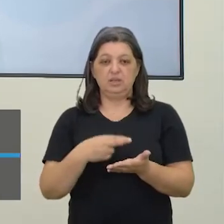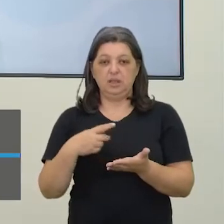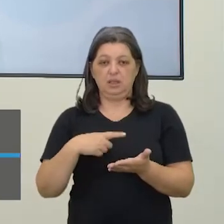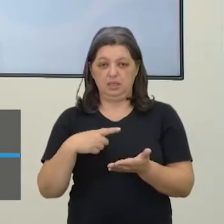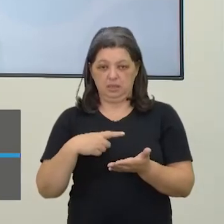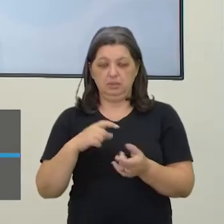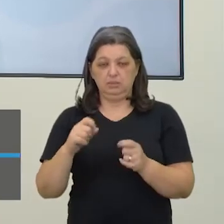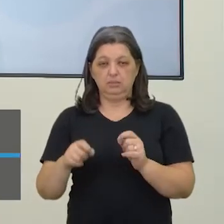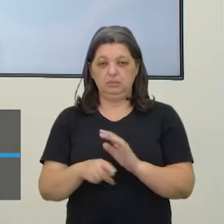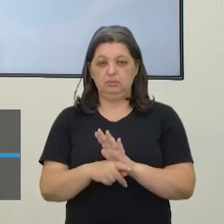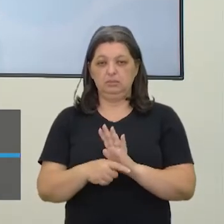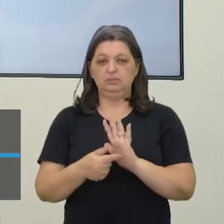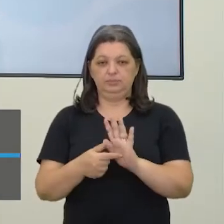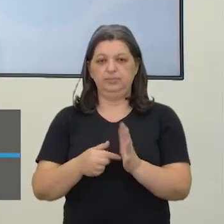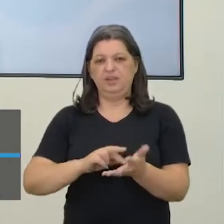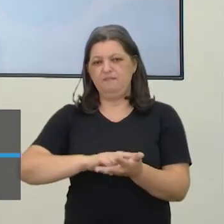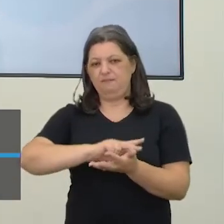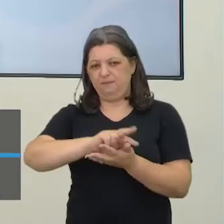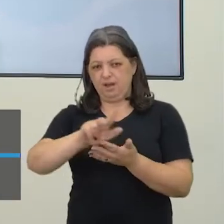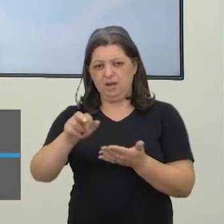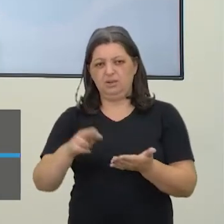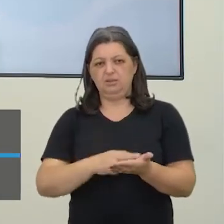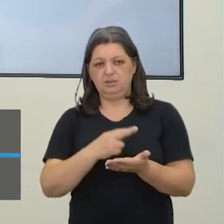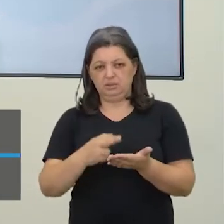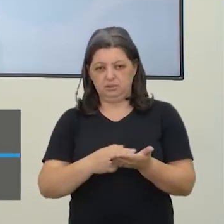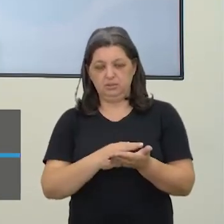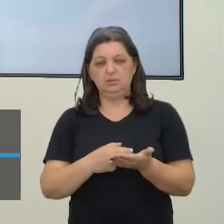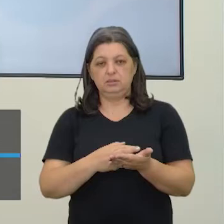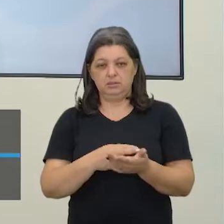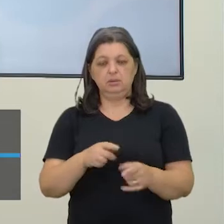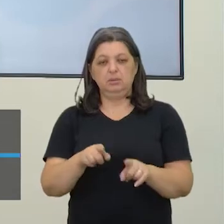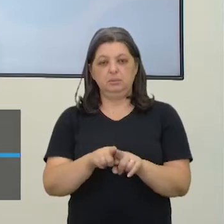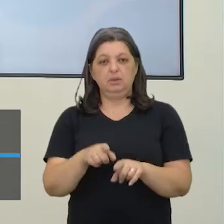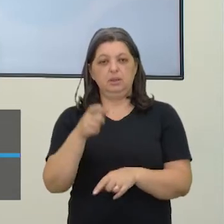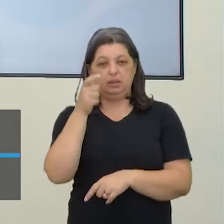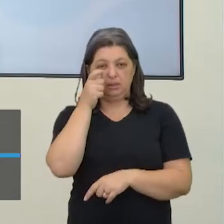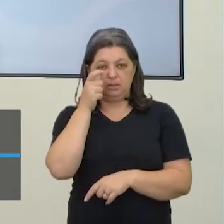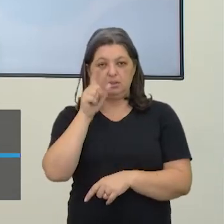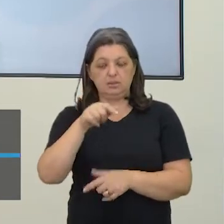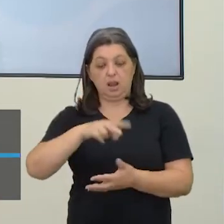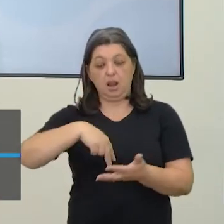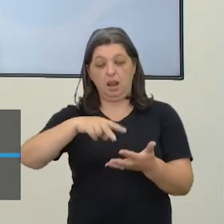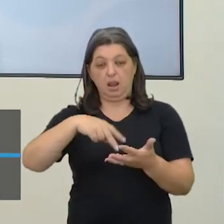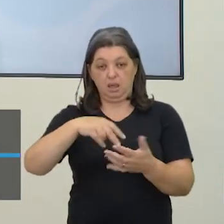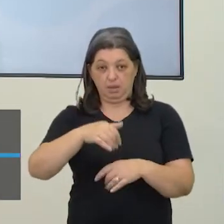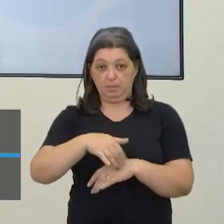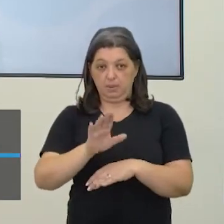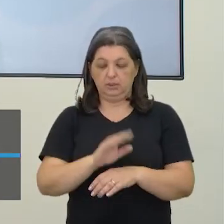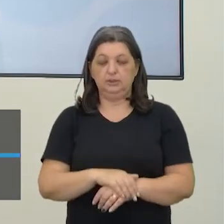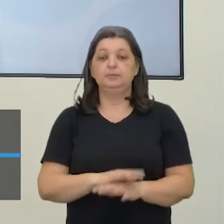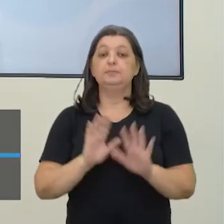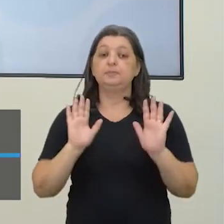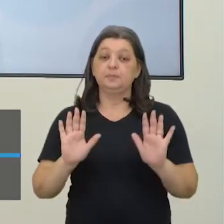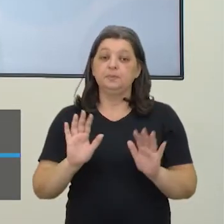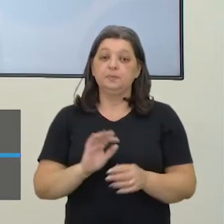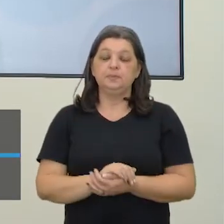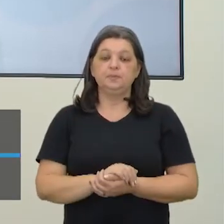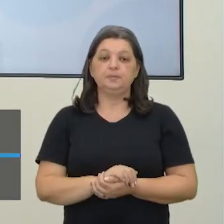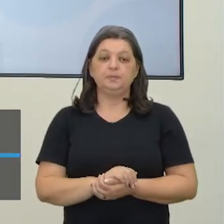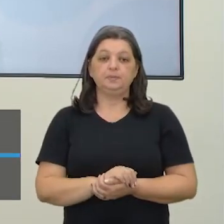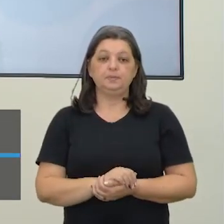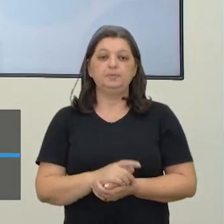a gente indica, tá? E várias revistas, por exemplo, é super interessante, é bem bacana, bem divertido. Sim. Leia mais. Agora, olha só,